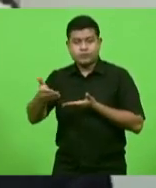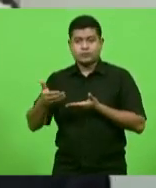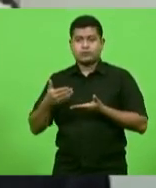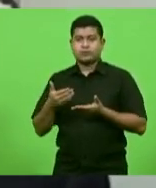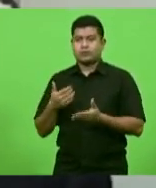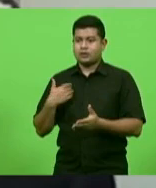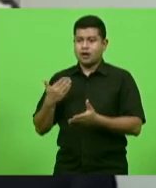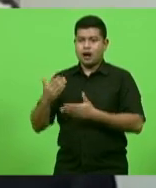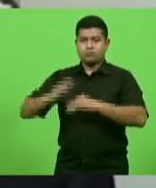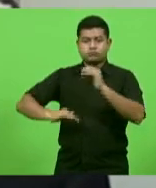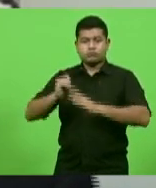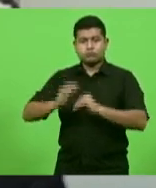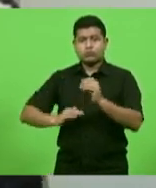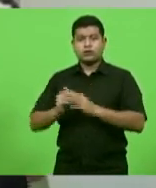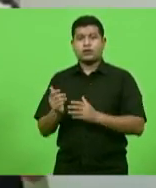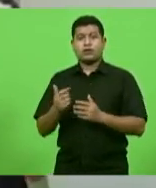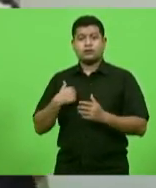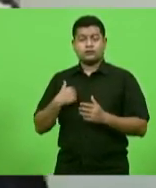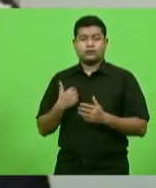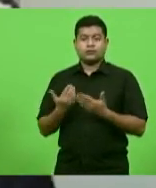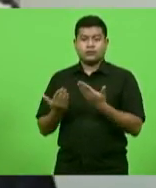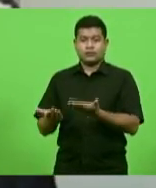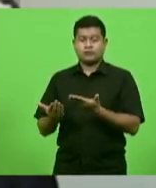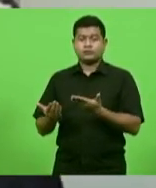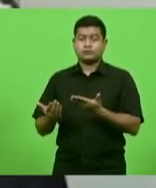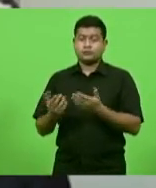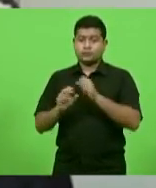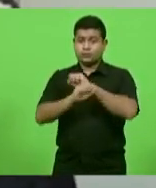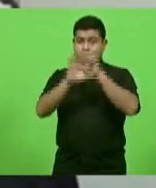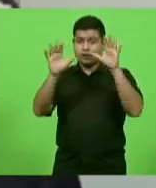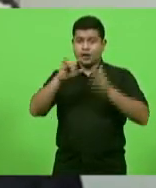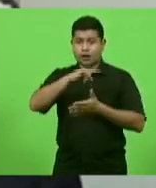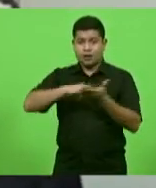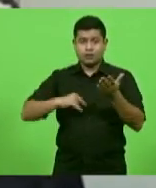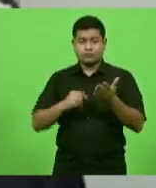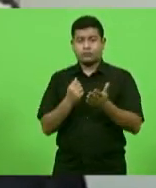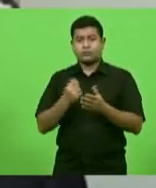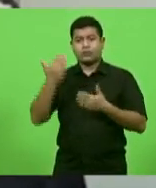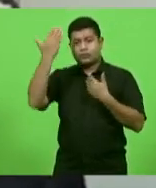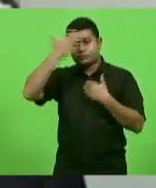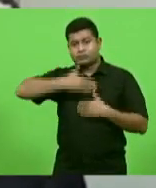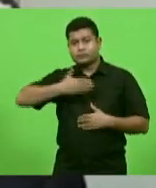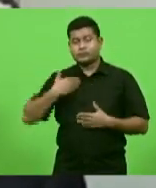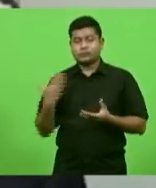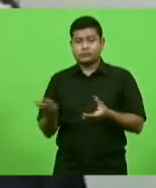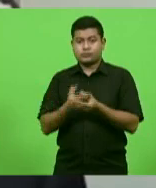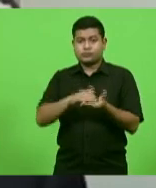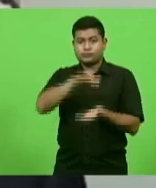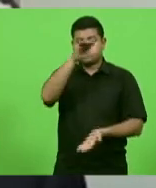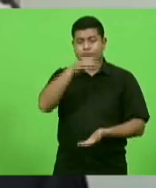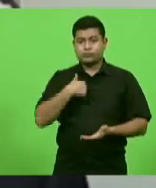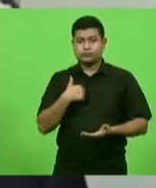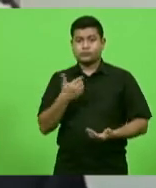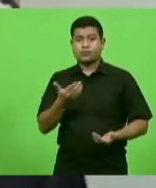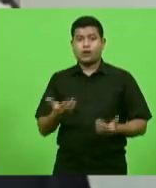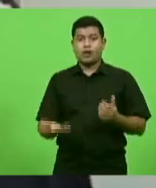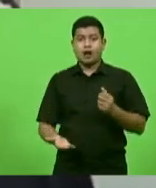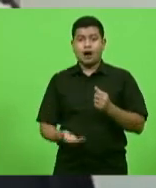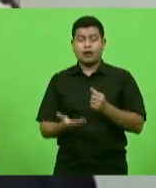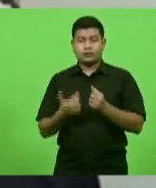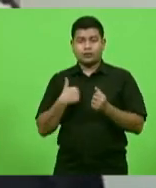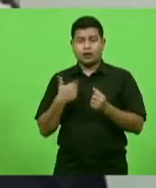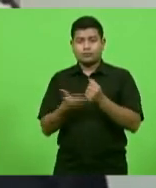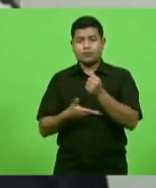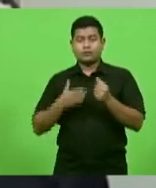está vencedora coerente completamente associada aos documentos e provas colacionadas nos autos a qual acolho do